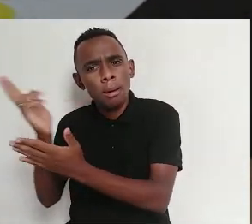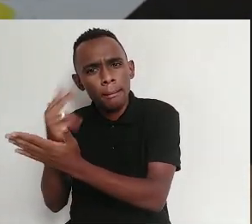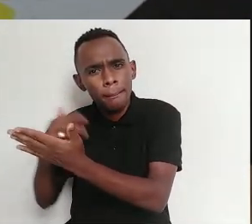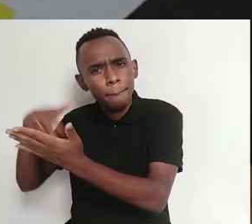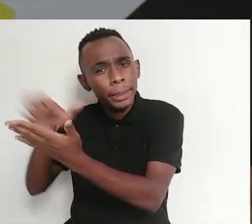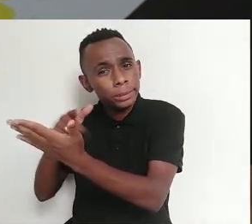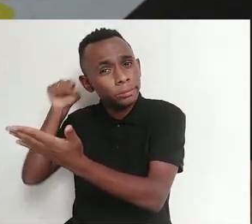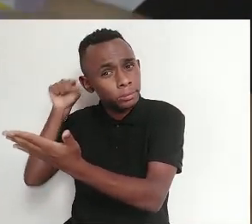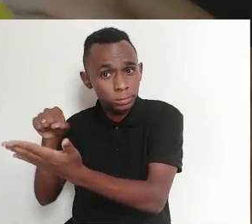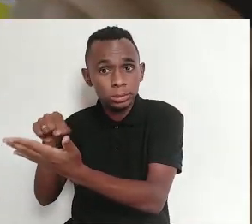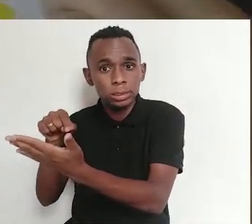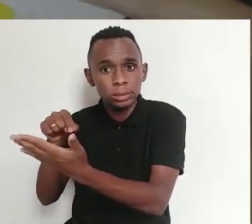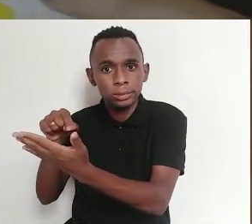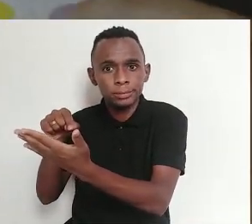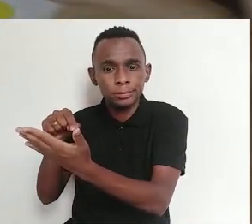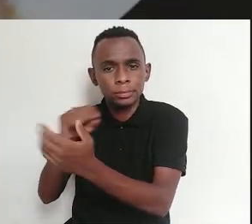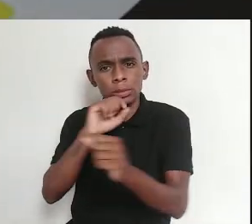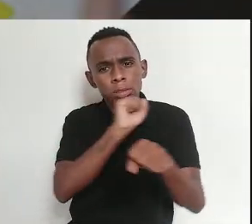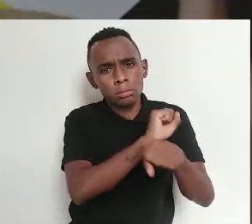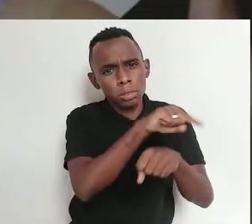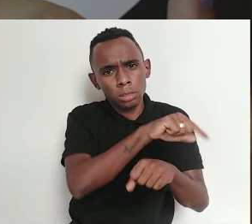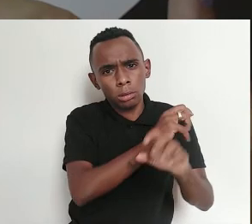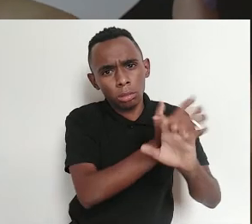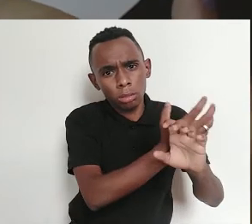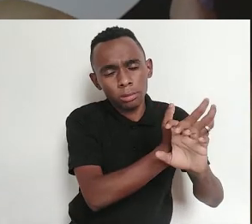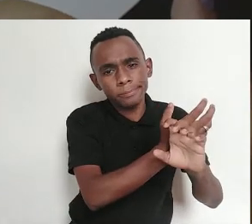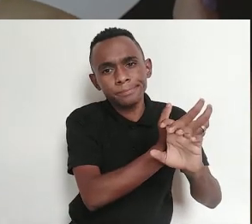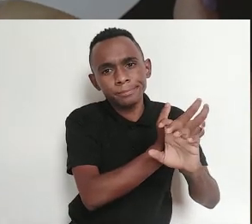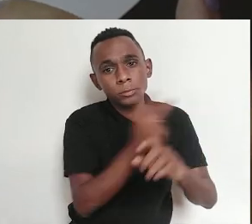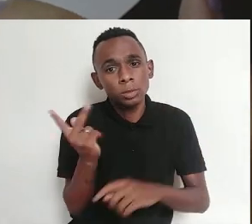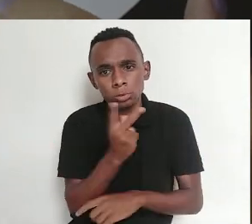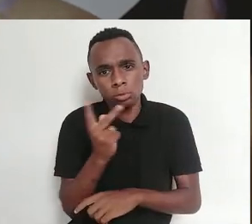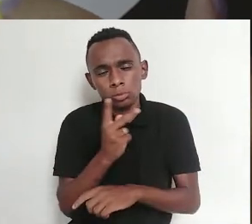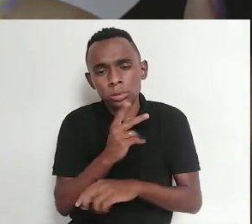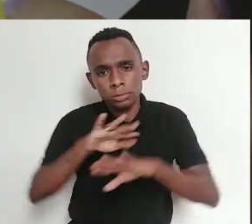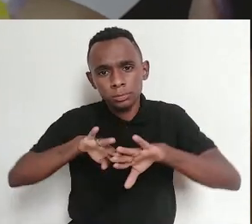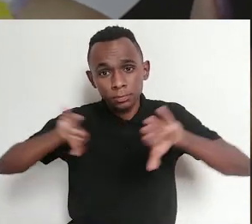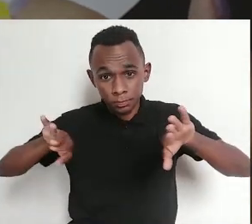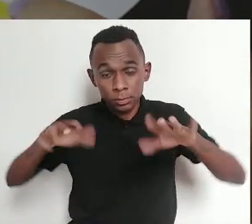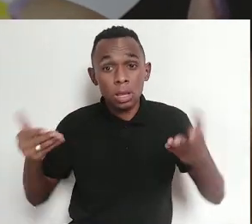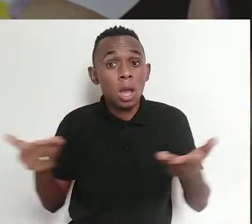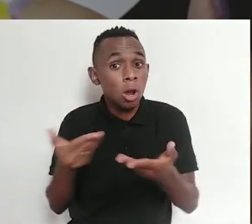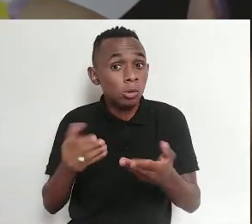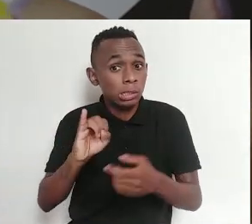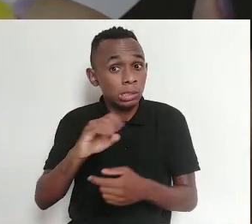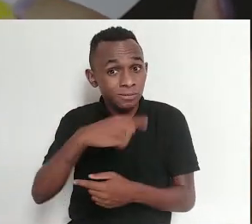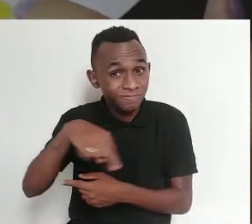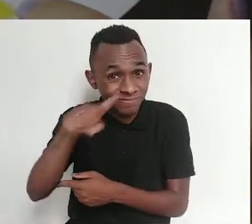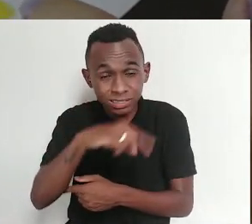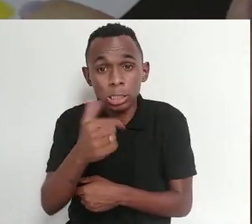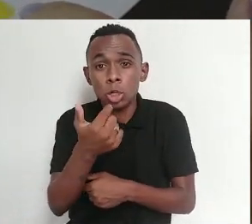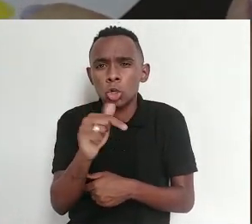antes, então agora eu já posso ir trabalhando essa enquanto essa seca. Agora, se vocês não